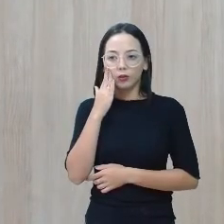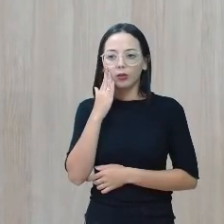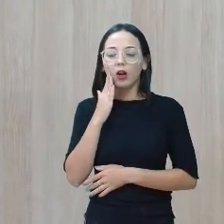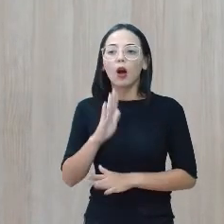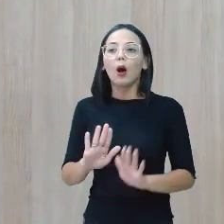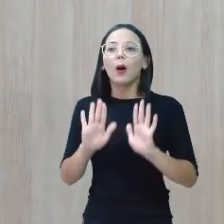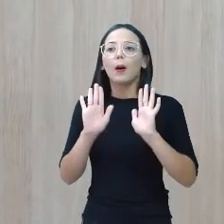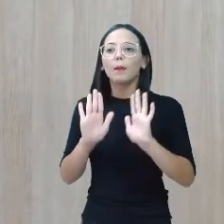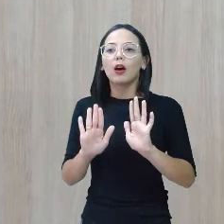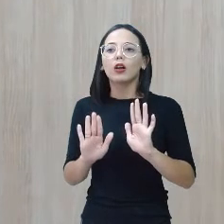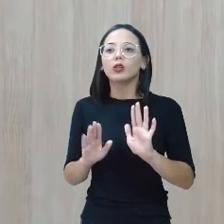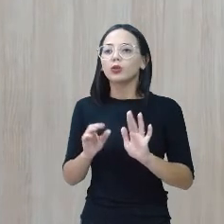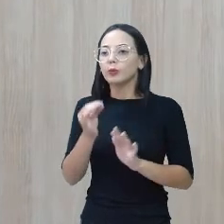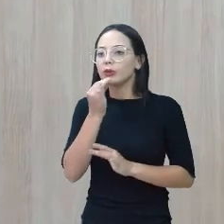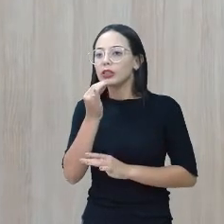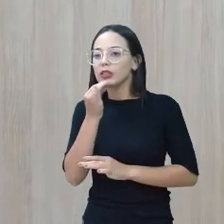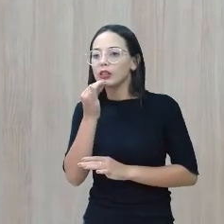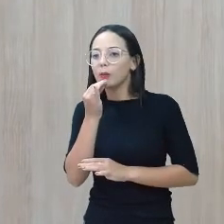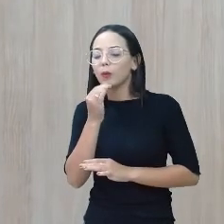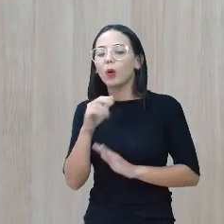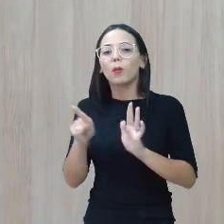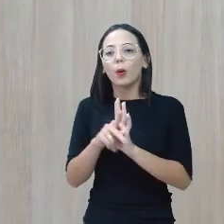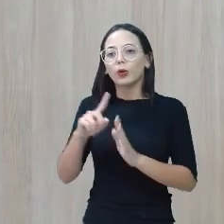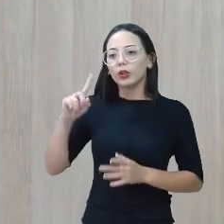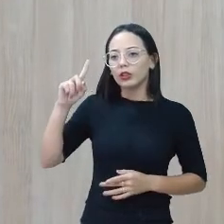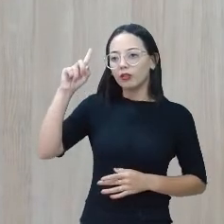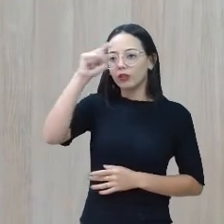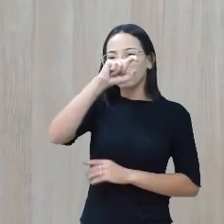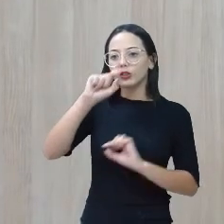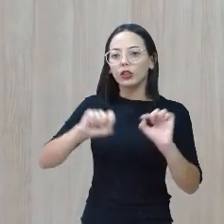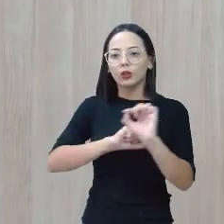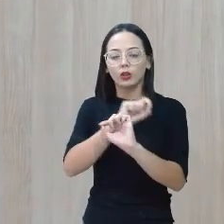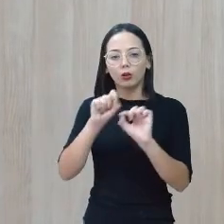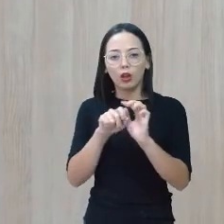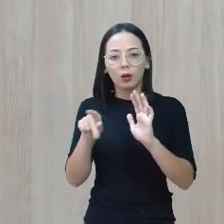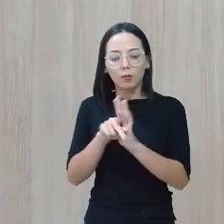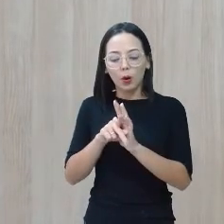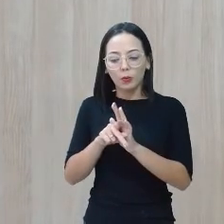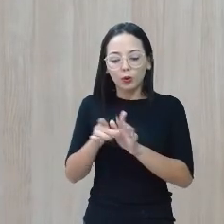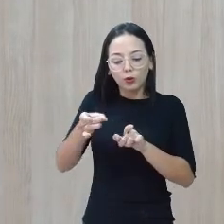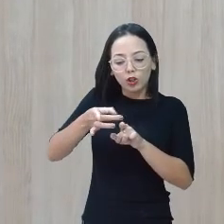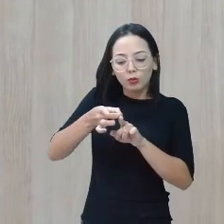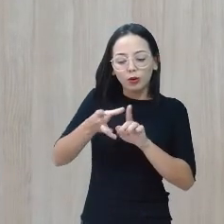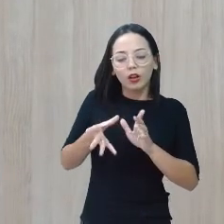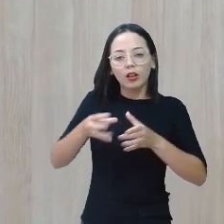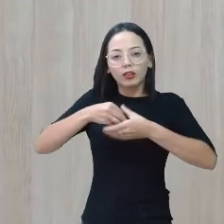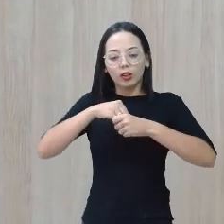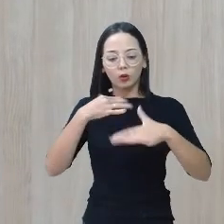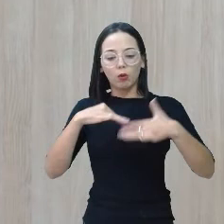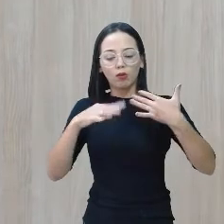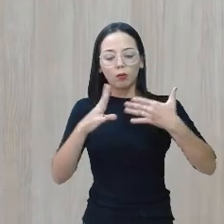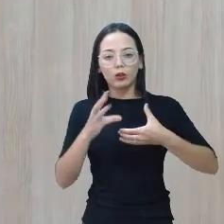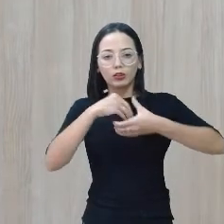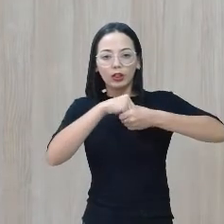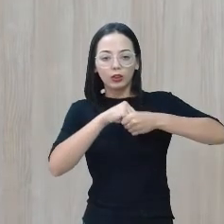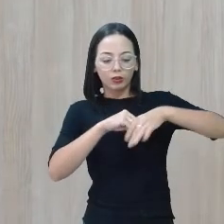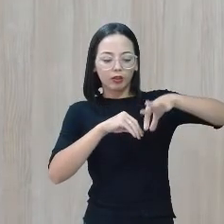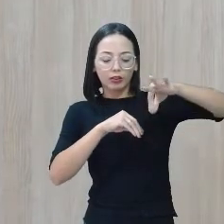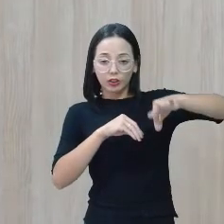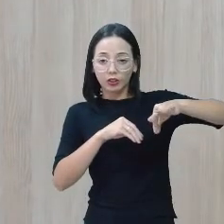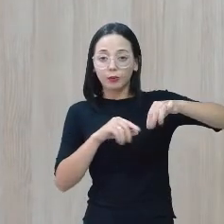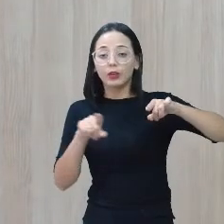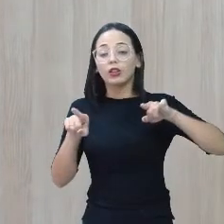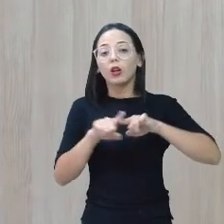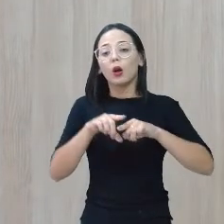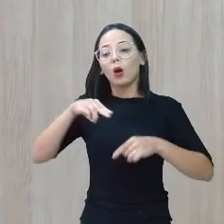nessa alteração vai dificultando que o espermatozoide possa se locomover. E nós vimos também